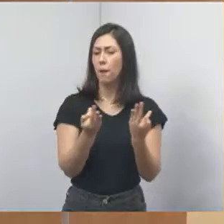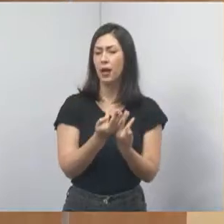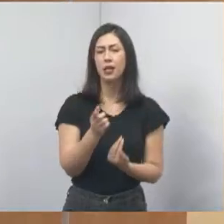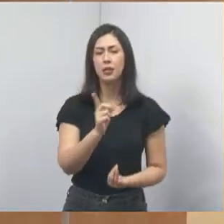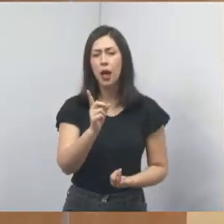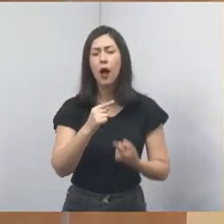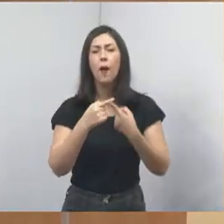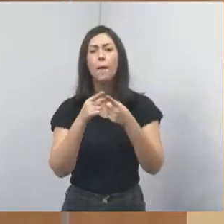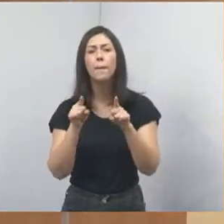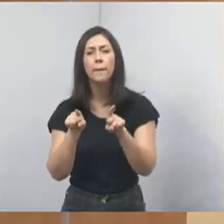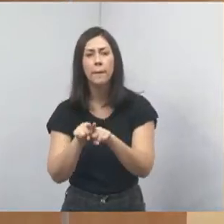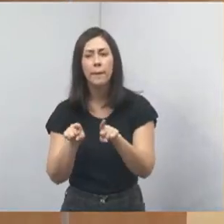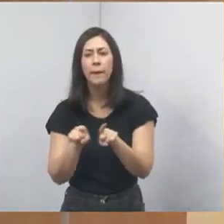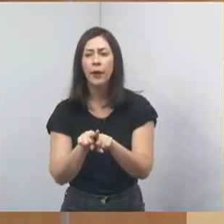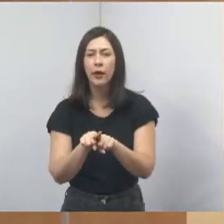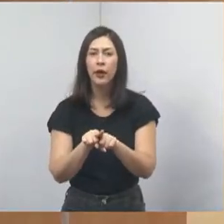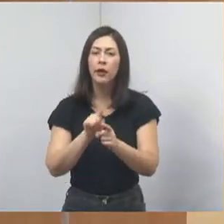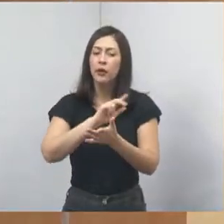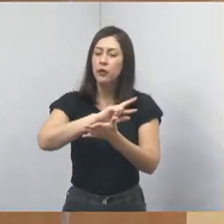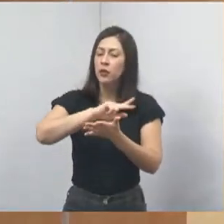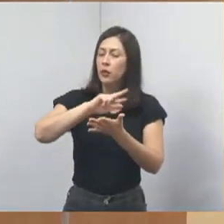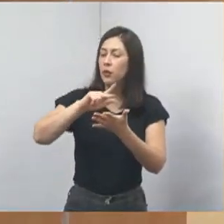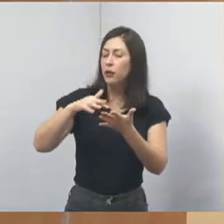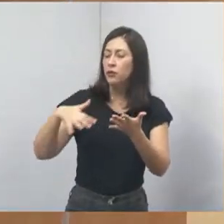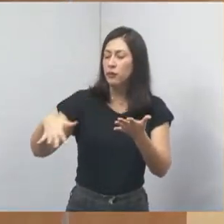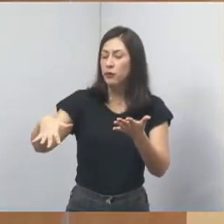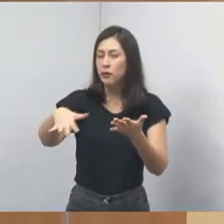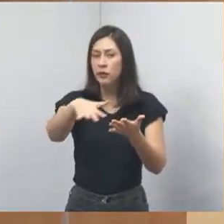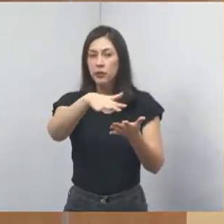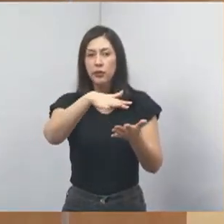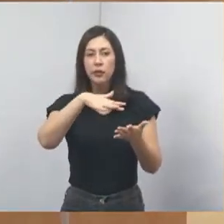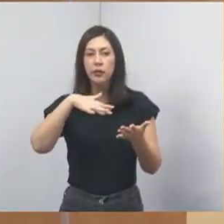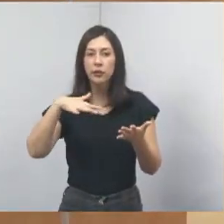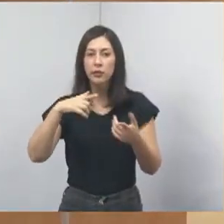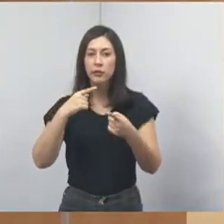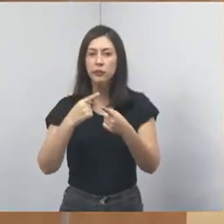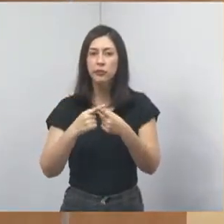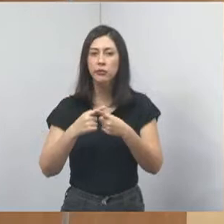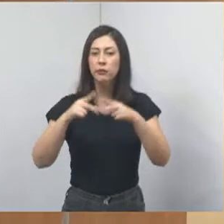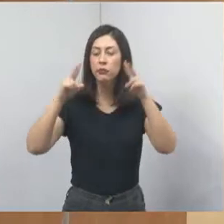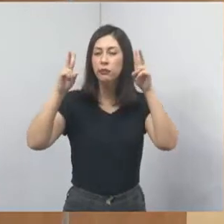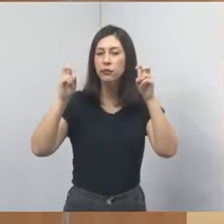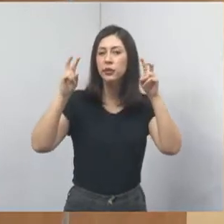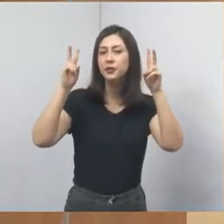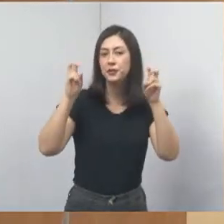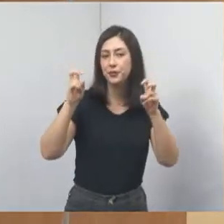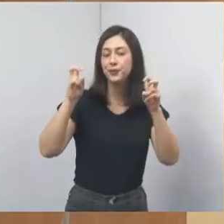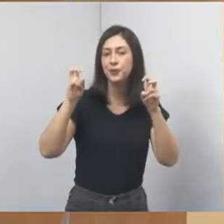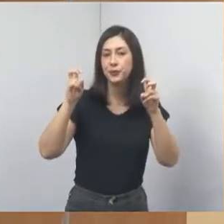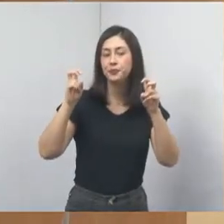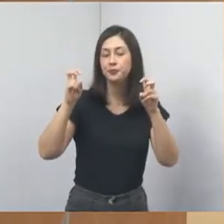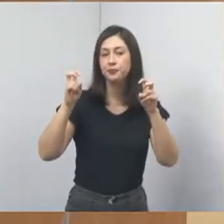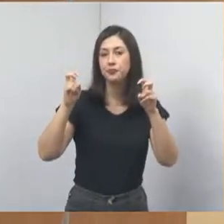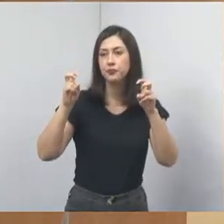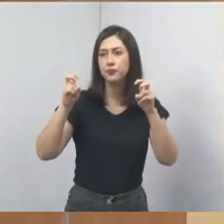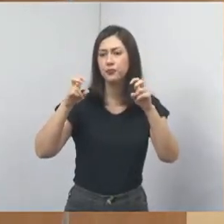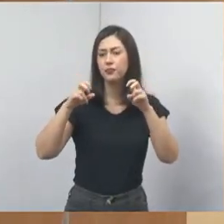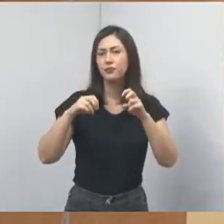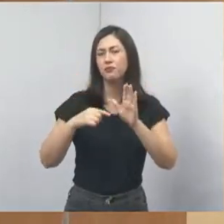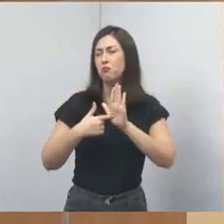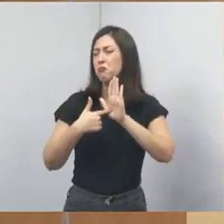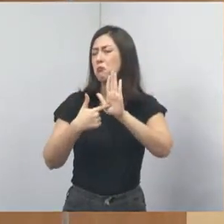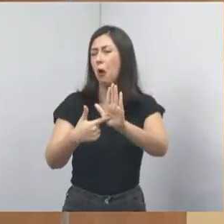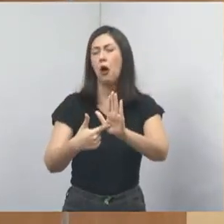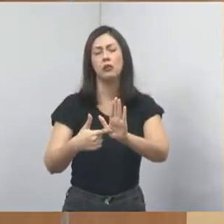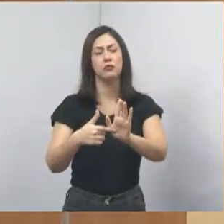mas no tocante às coisas que nos cercam. Porque o tema da campanha, ele atravessa toda a realidade